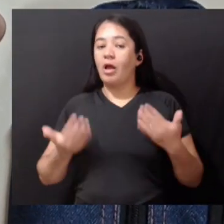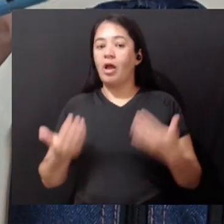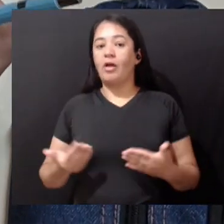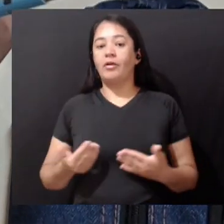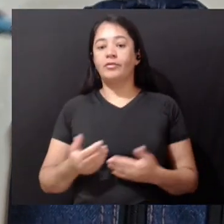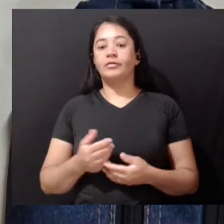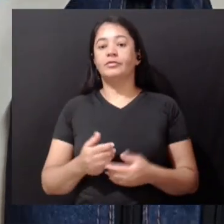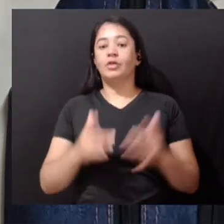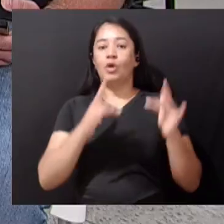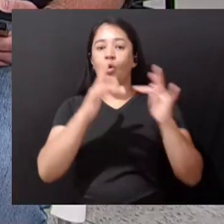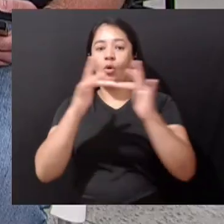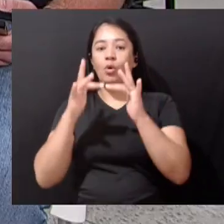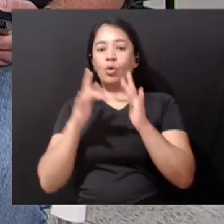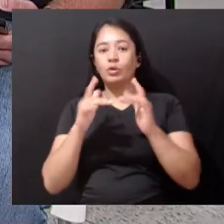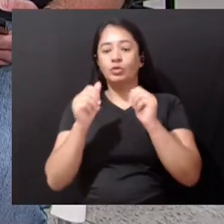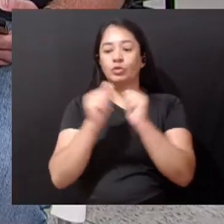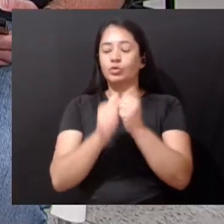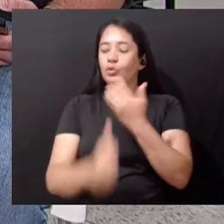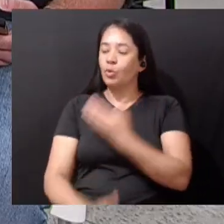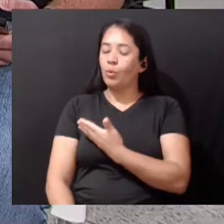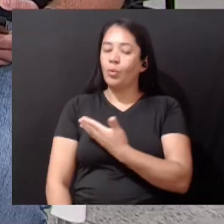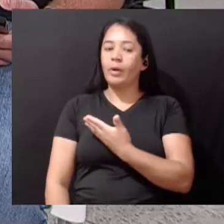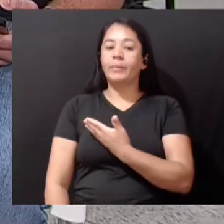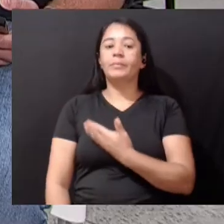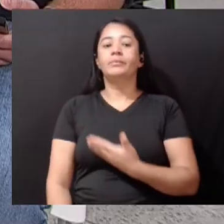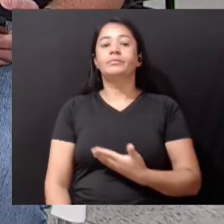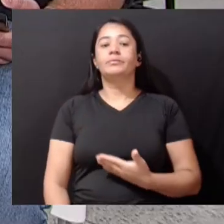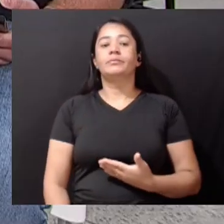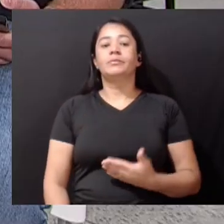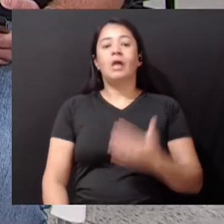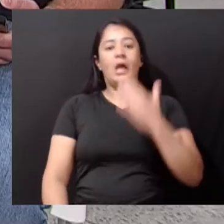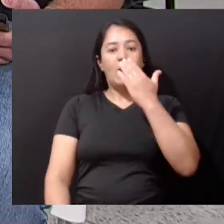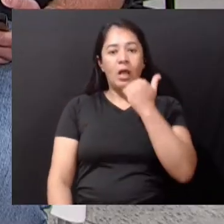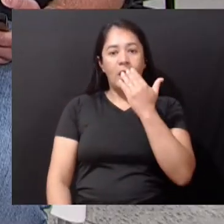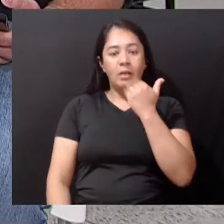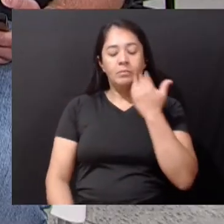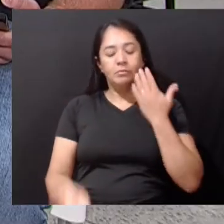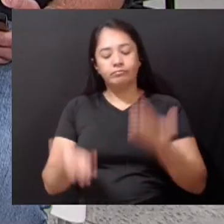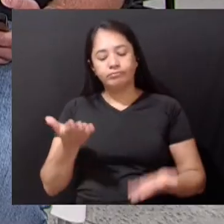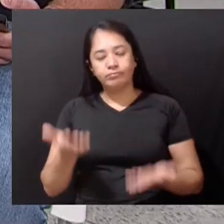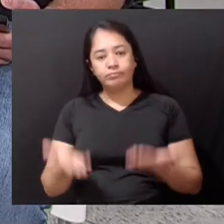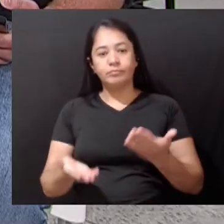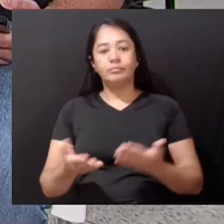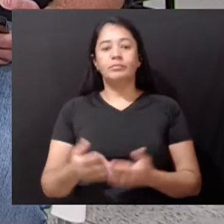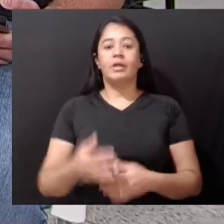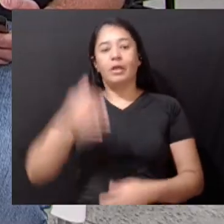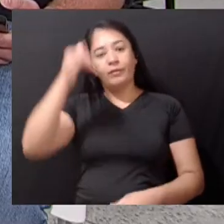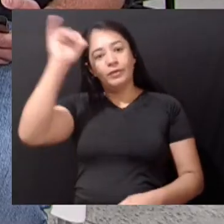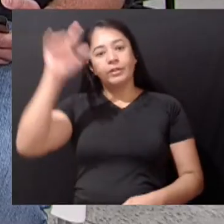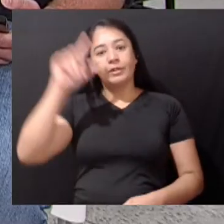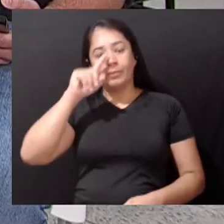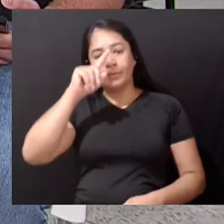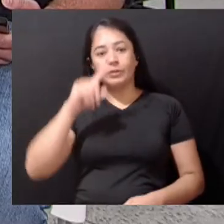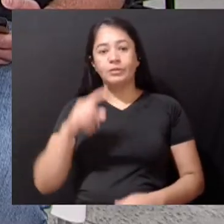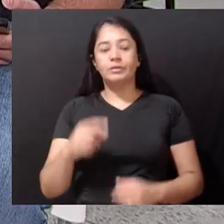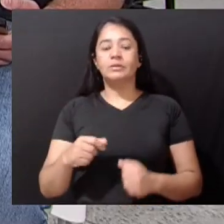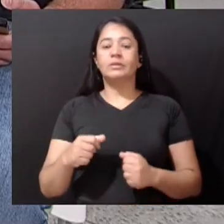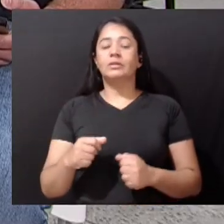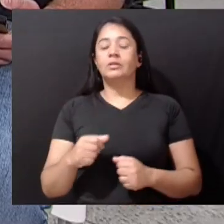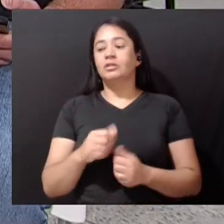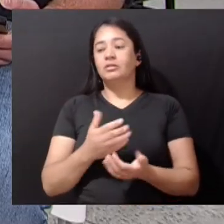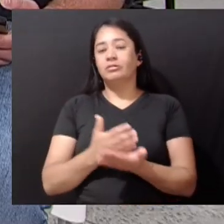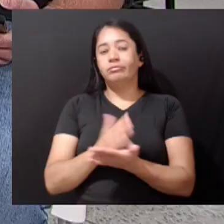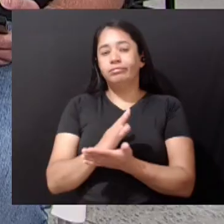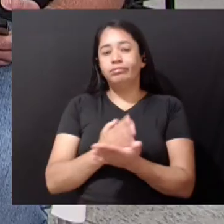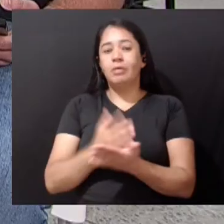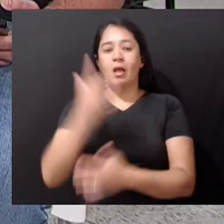colegas ou amigos, alimentação balanceada, para não correr o risco de ter alguma indisposição no dia seguinte. Então,